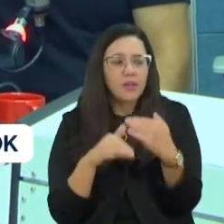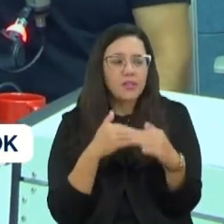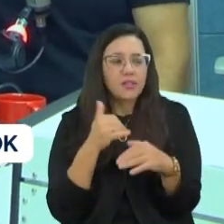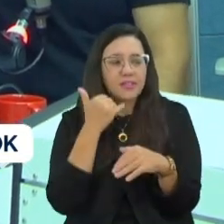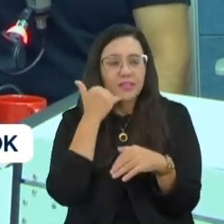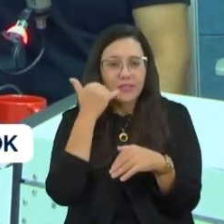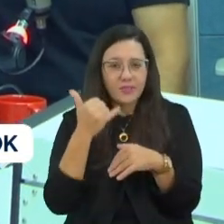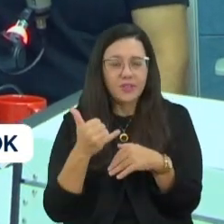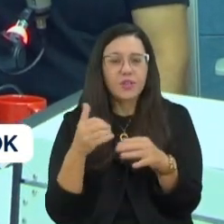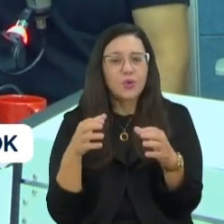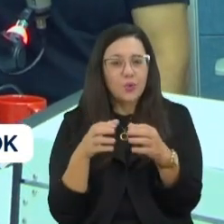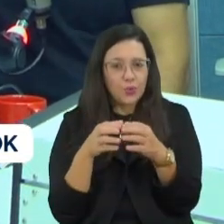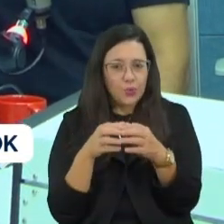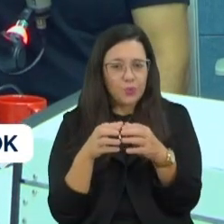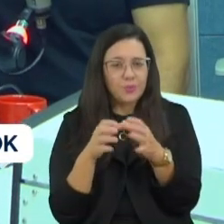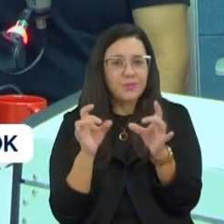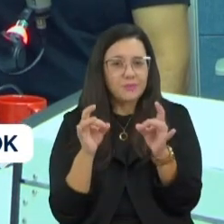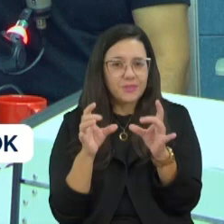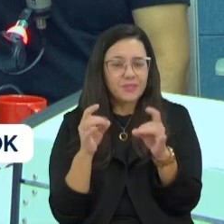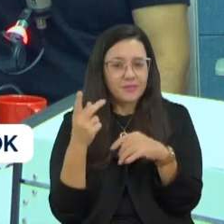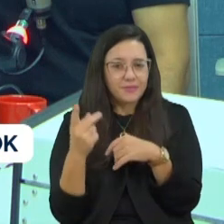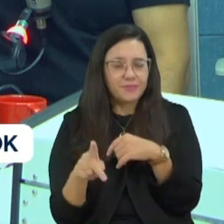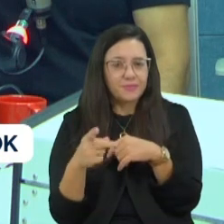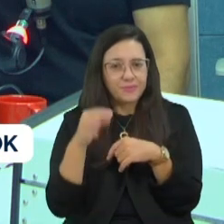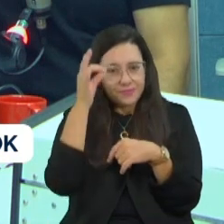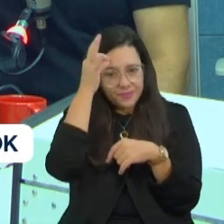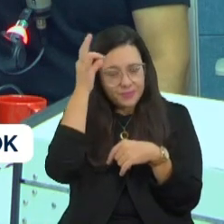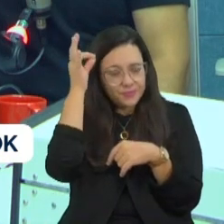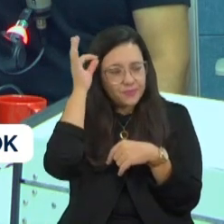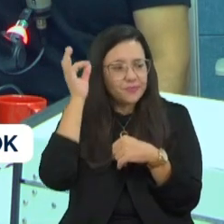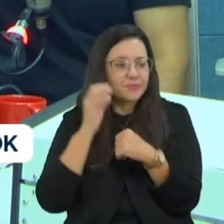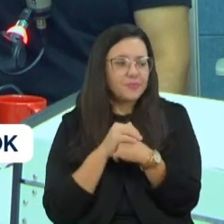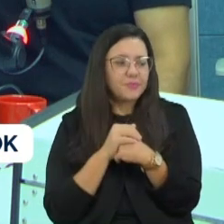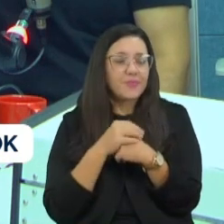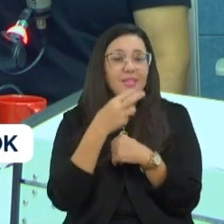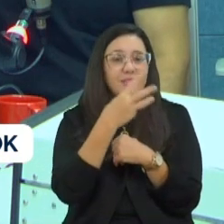telefones do setor comercial da Unifev, é o